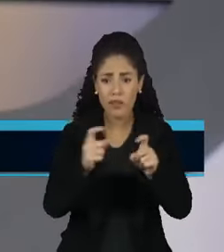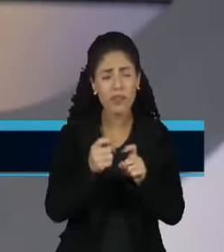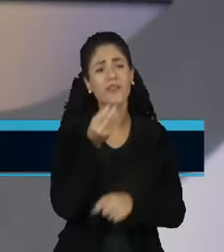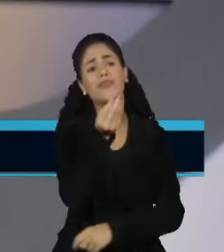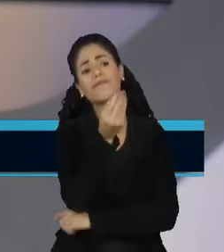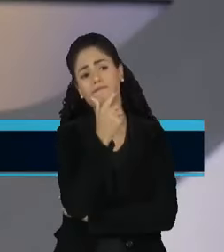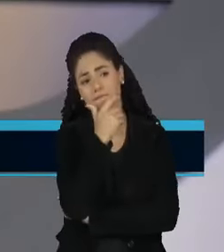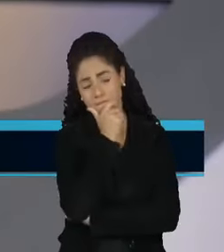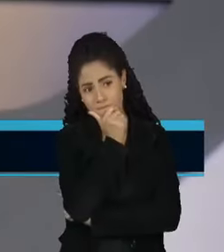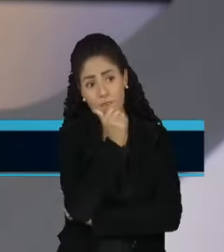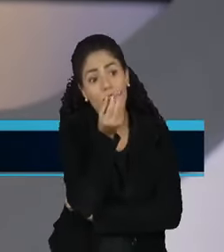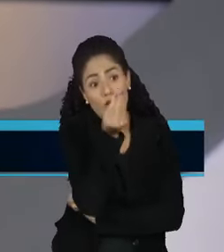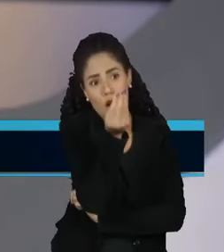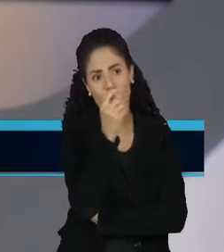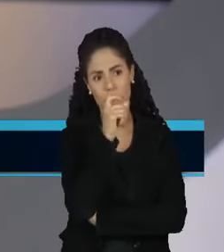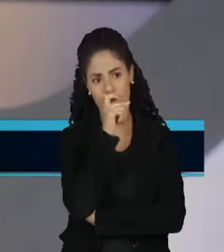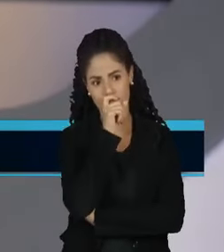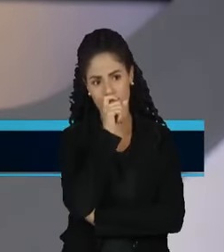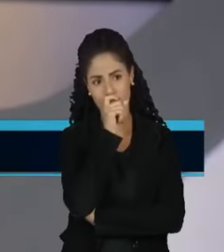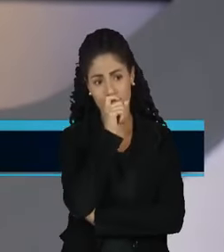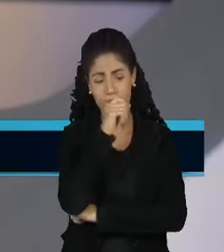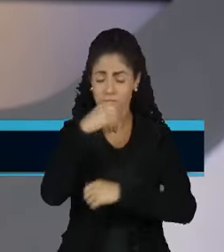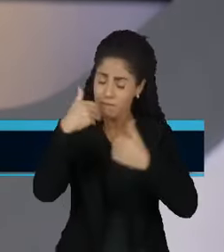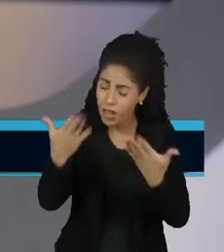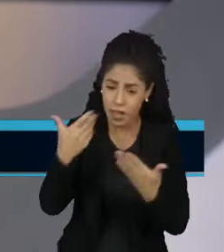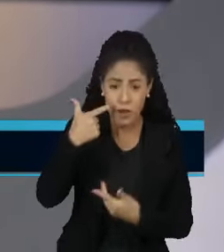certo a justiça será feita.